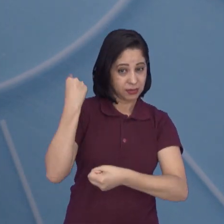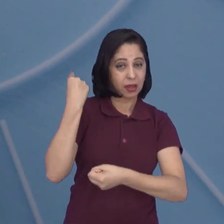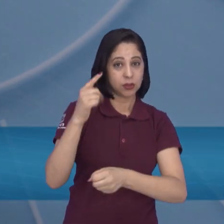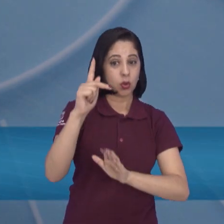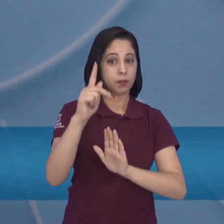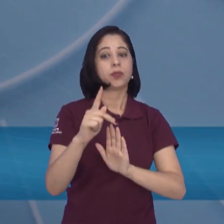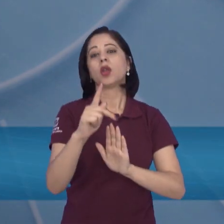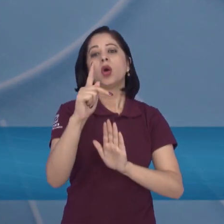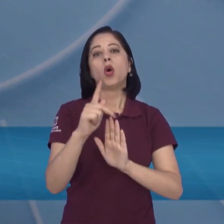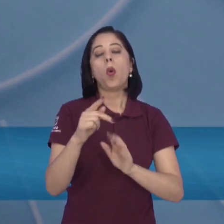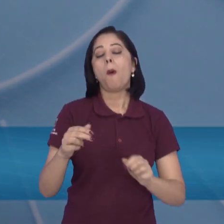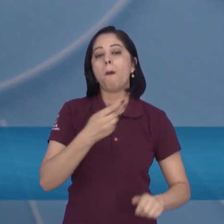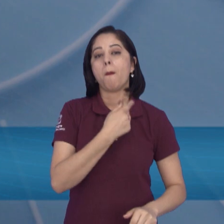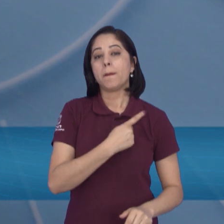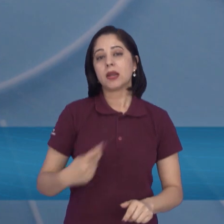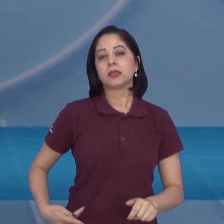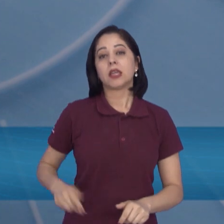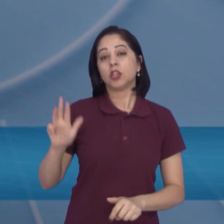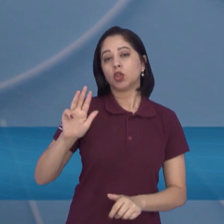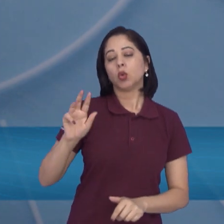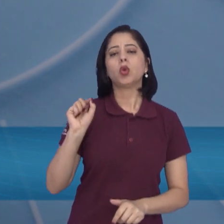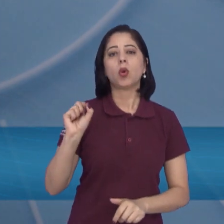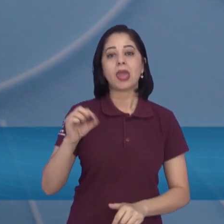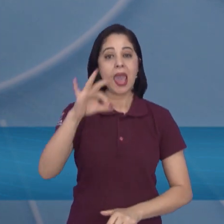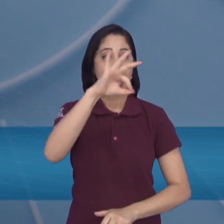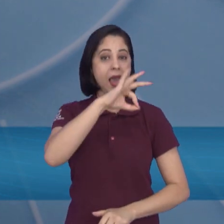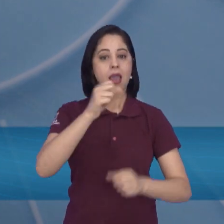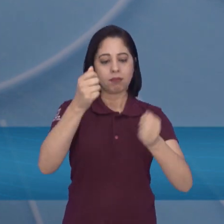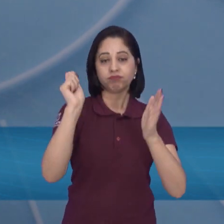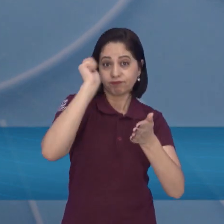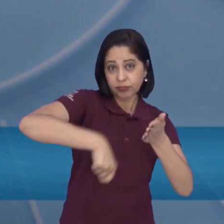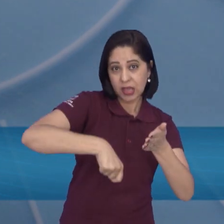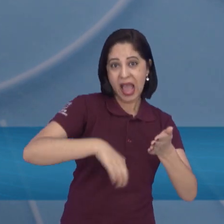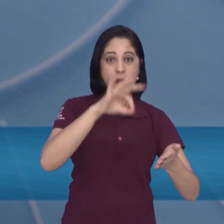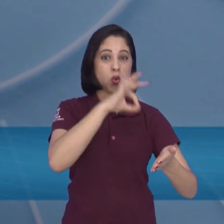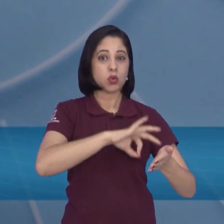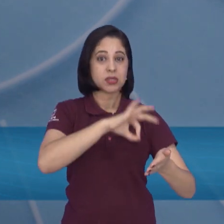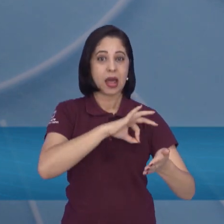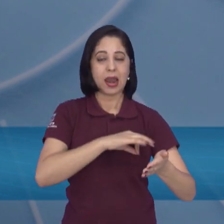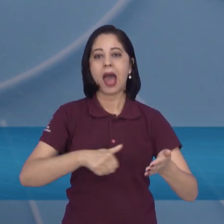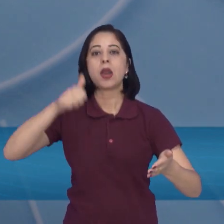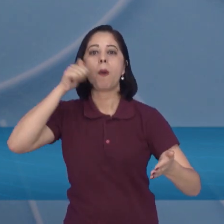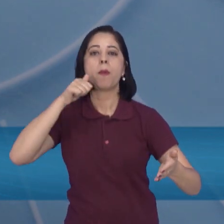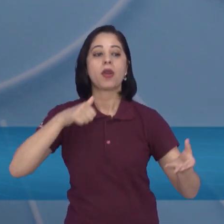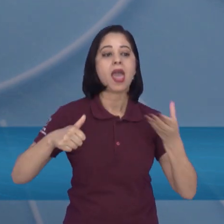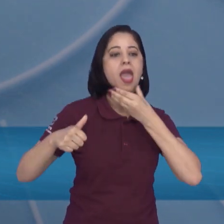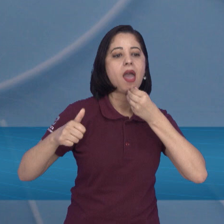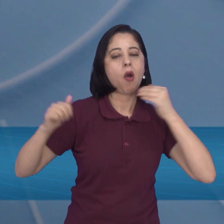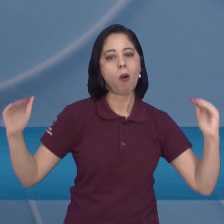apresentado pelo presidente Lula, que garante a igualdade salarial e remuneratória entre homens e mulheres